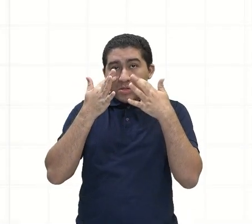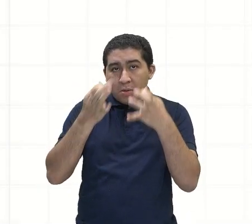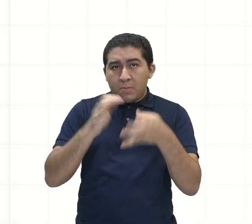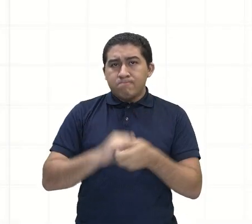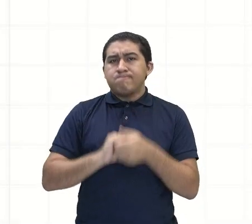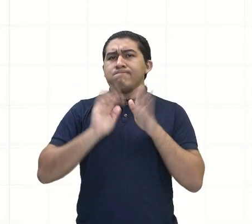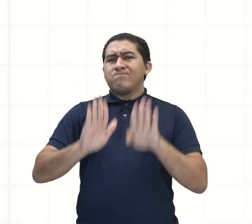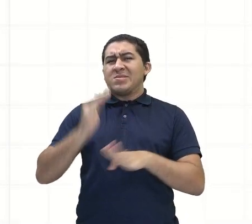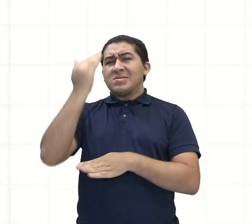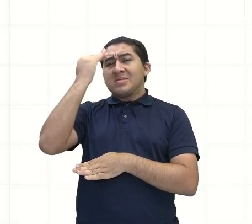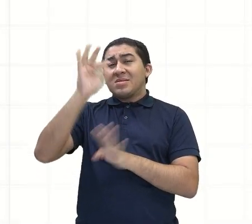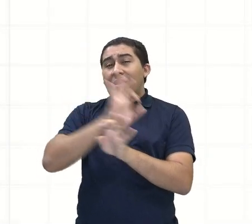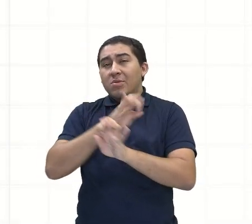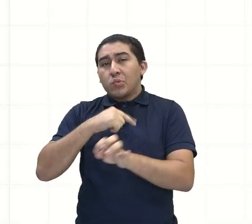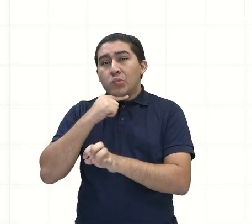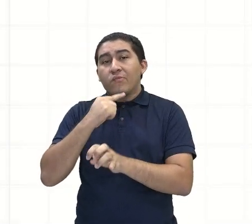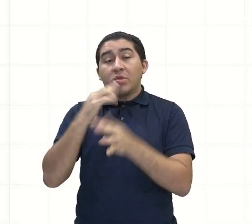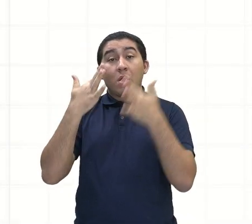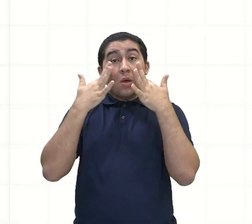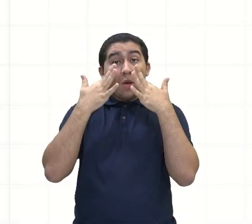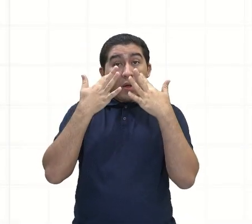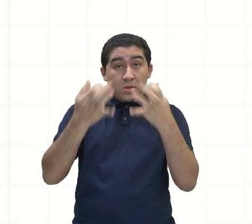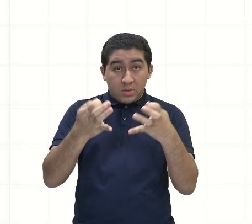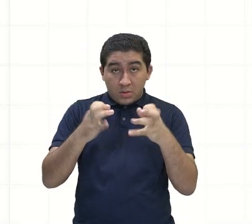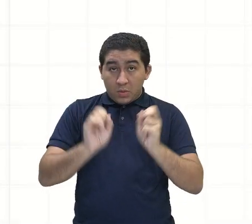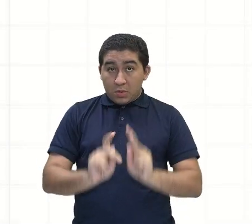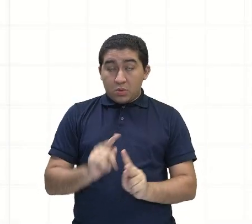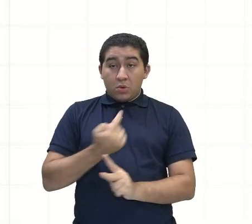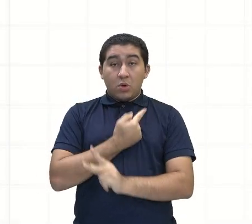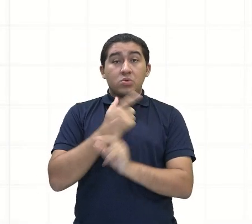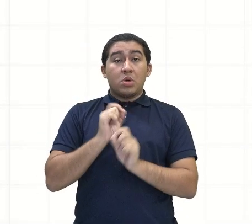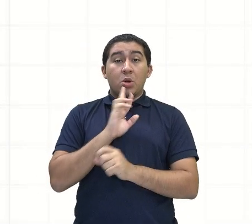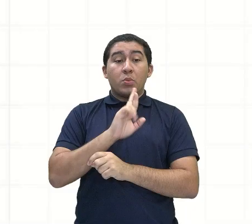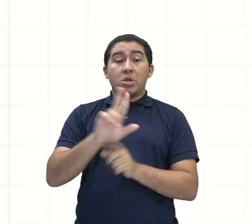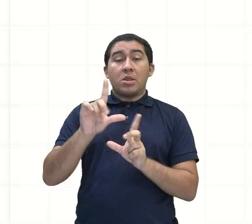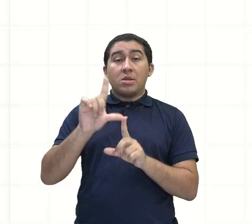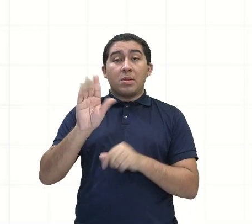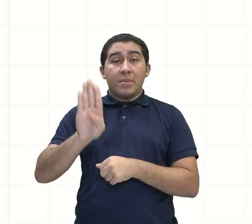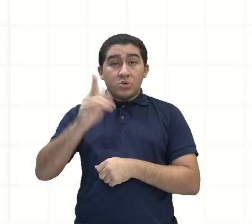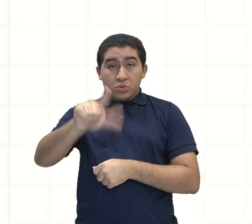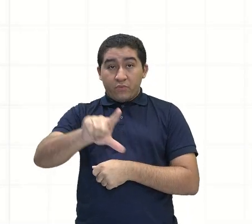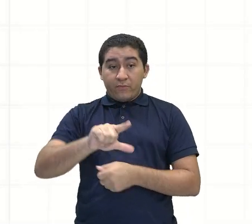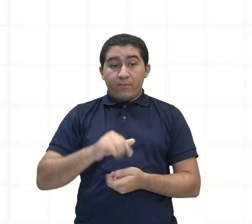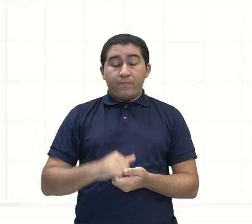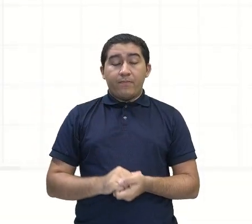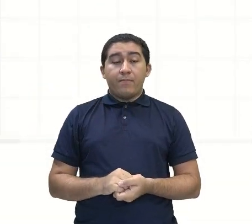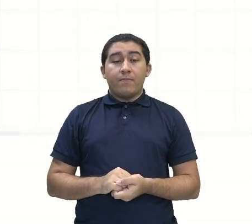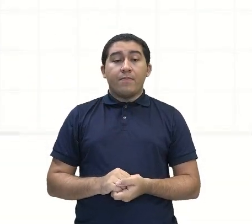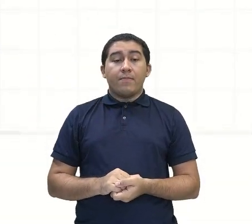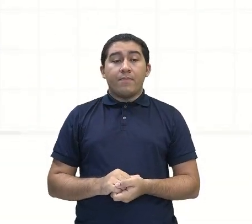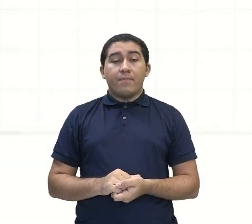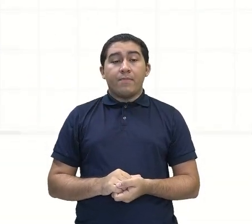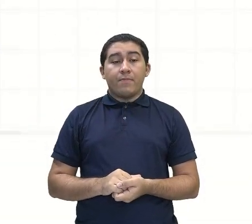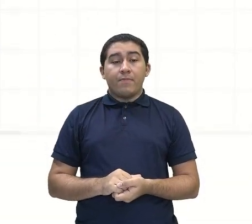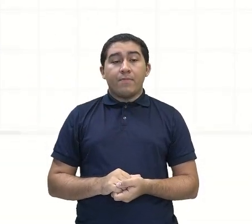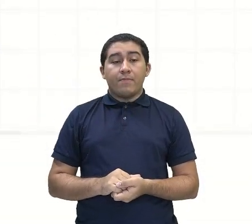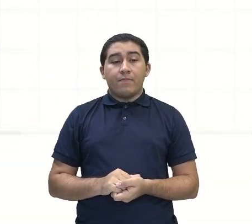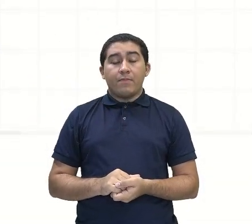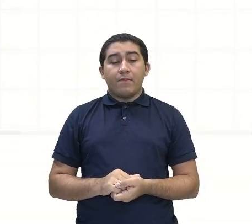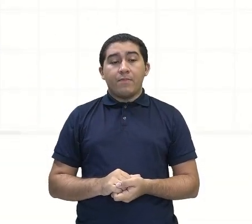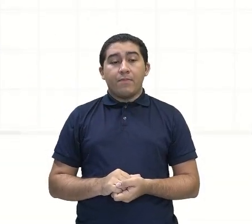consegui compreender essa parte. Então acompanha aqui que a gente vai fazer a letra B junto aqui novamente. Olha só. Vamos